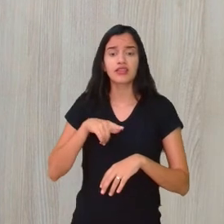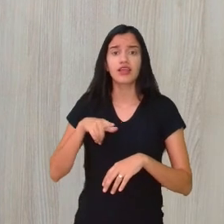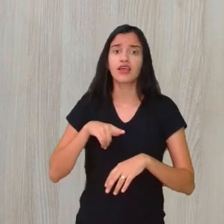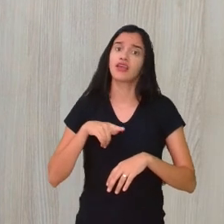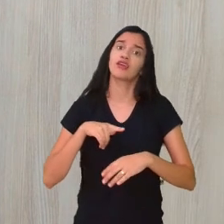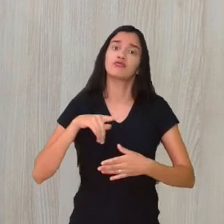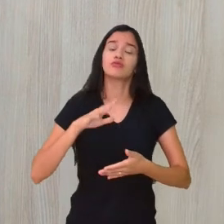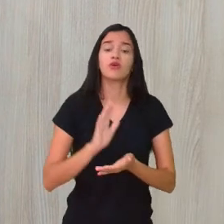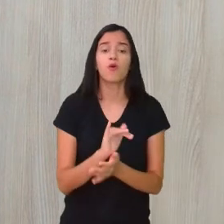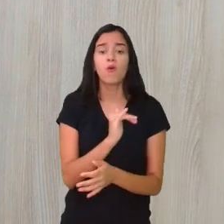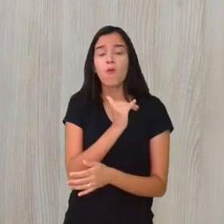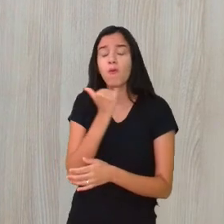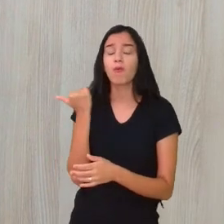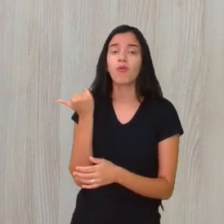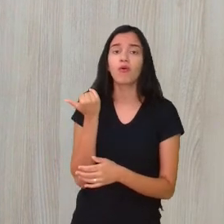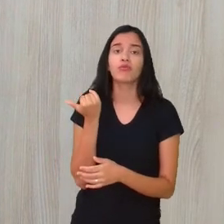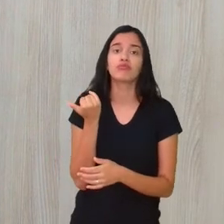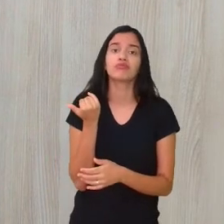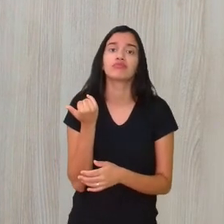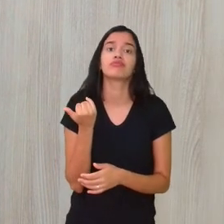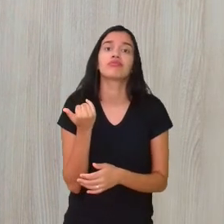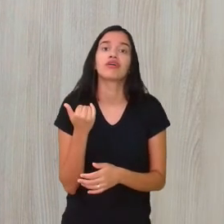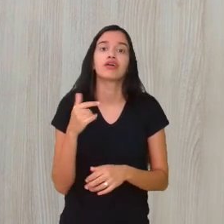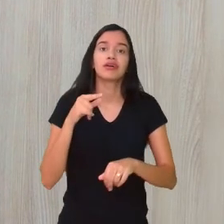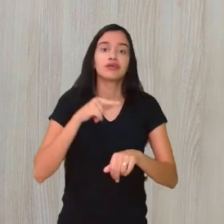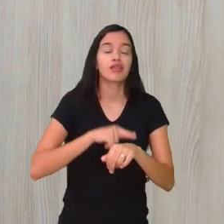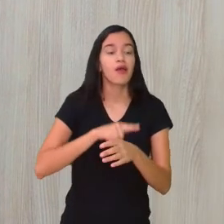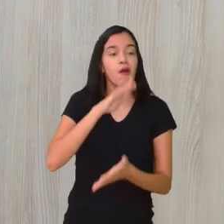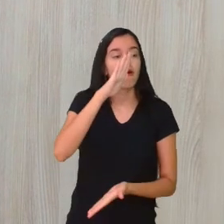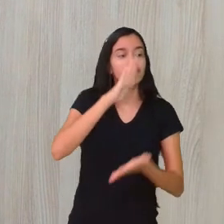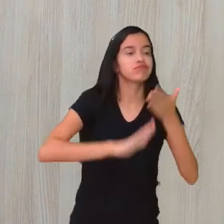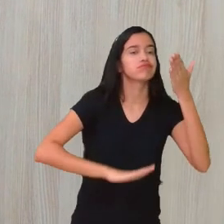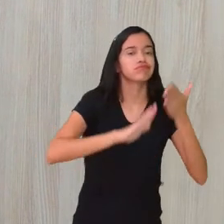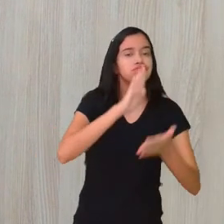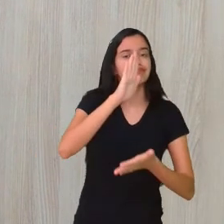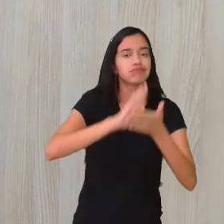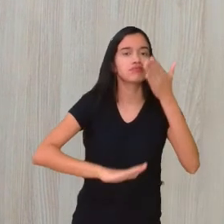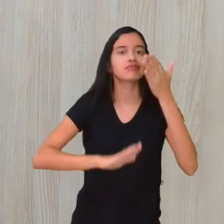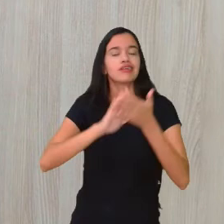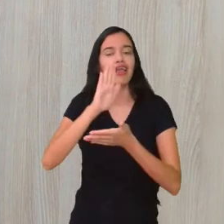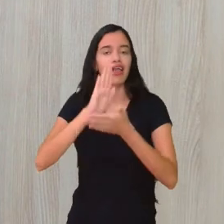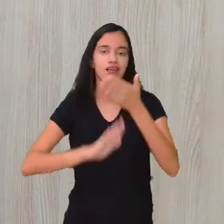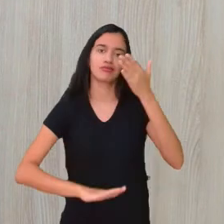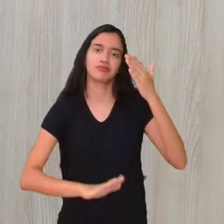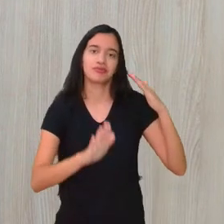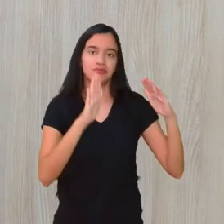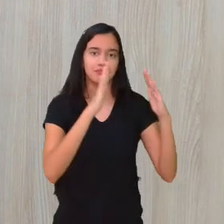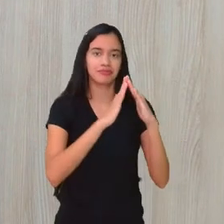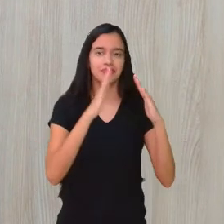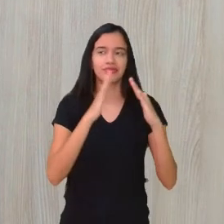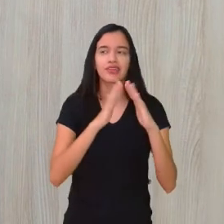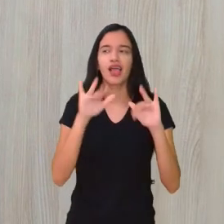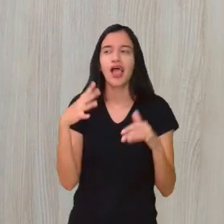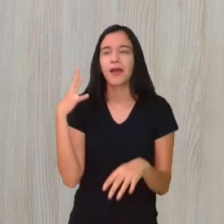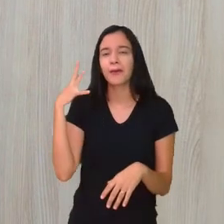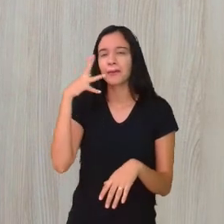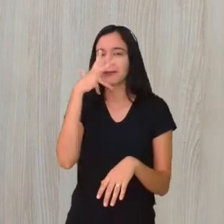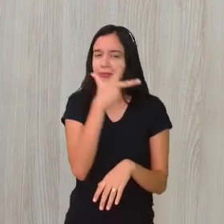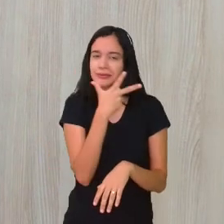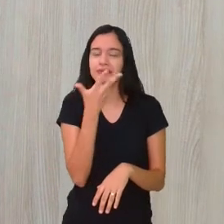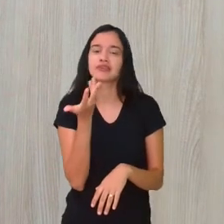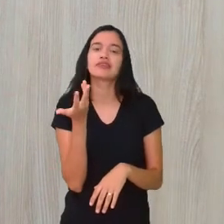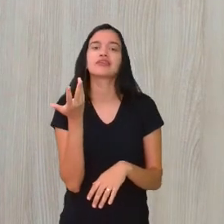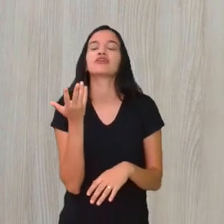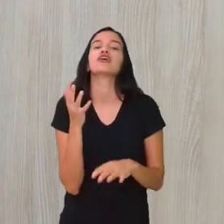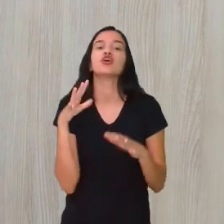das almas, que há muitas horas viaja a sua morada. É bem bonito. Esse